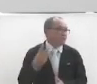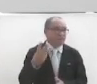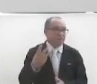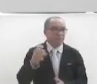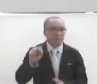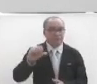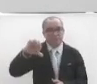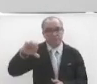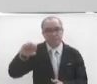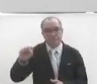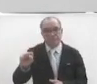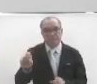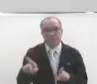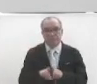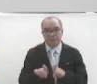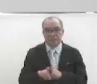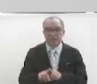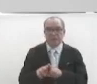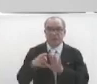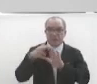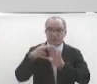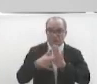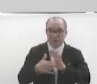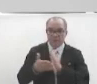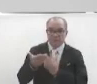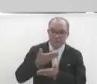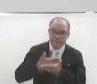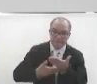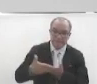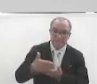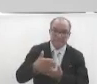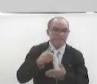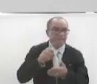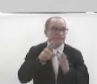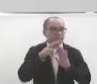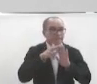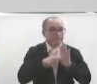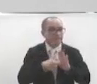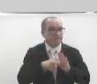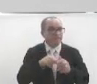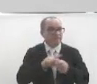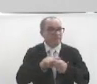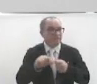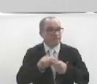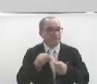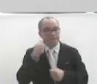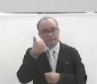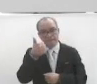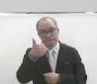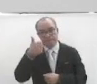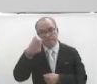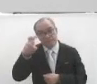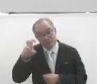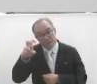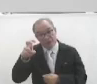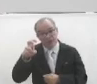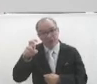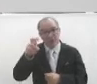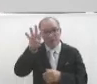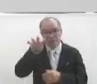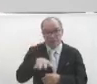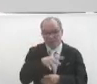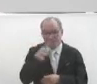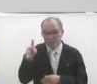38/98 fala também a respeito modifica parcialmente a redação do anexo quinto da tabela de vencimento